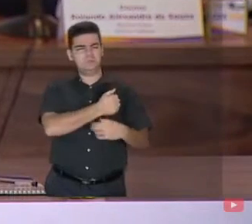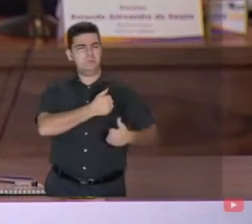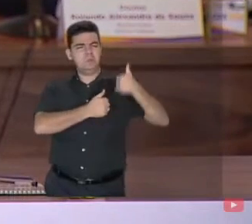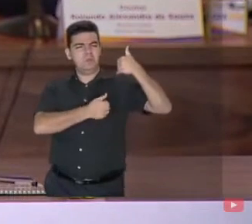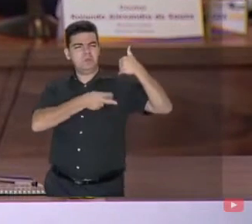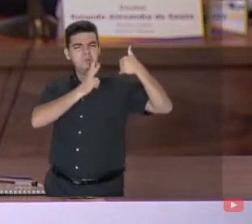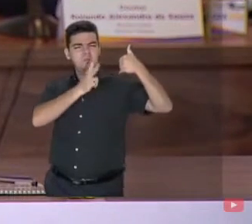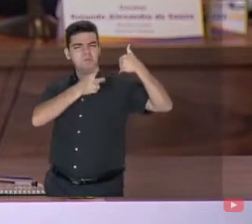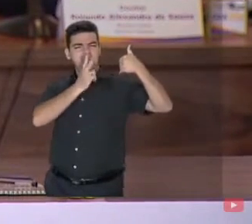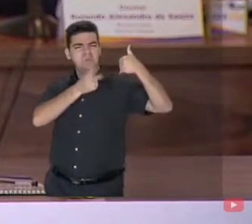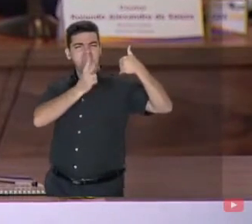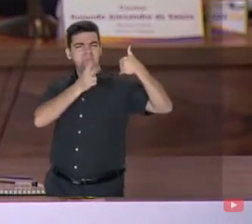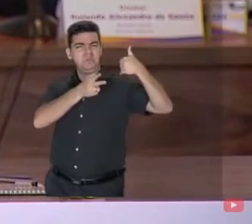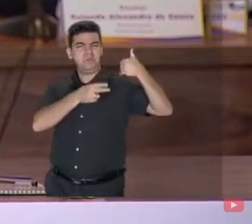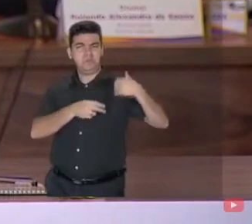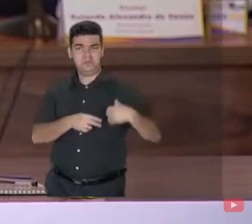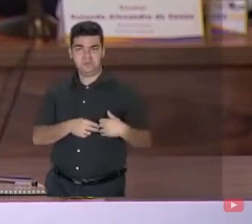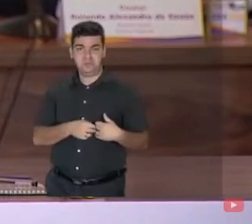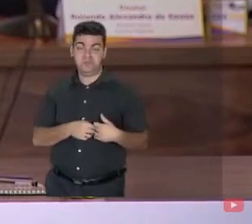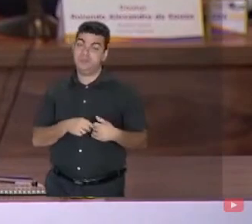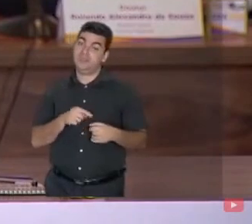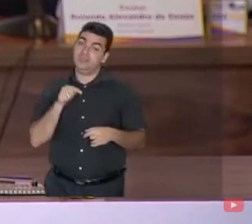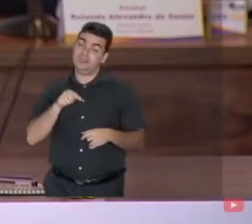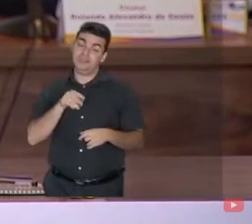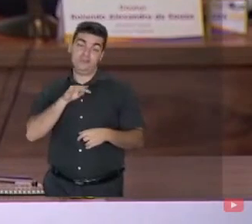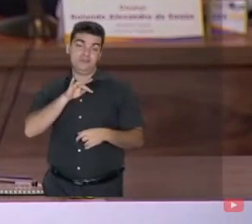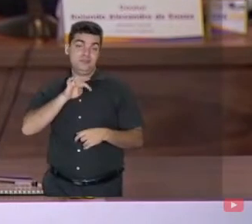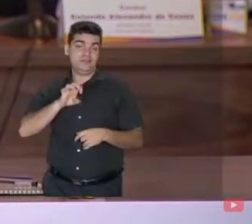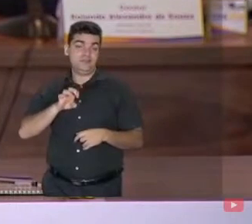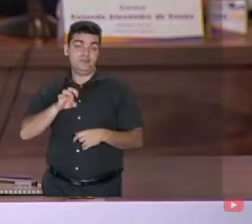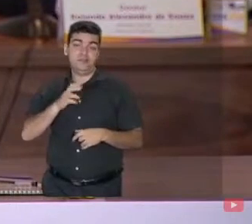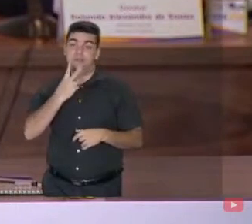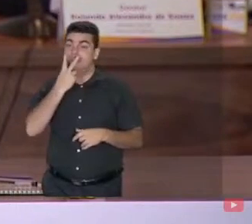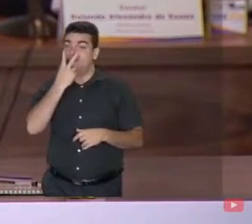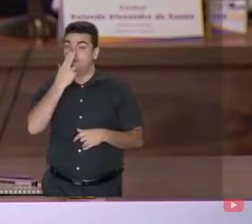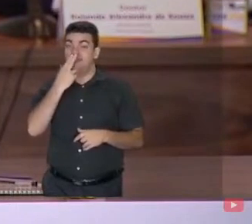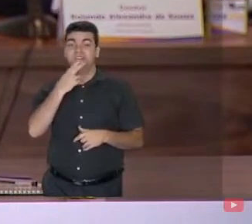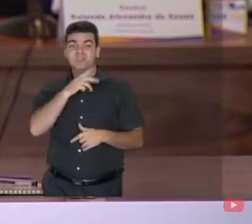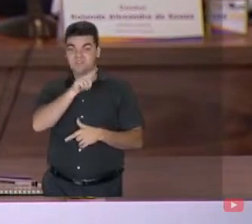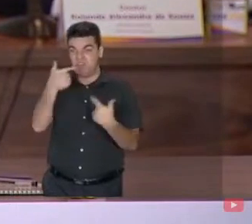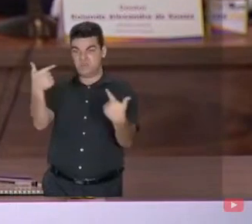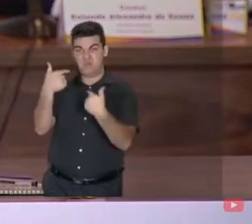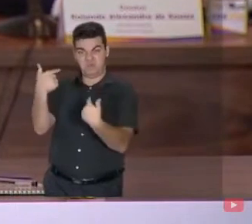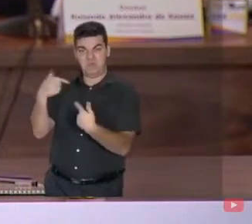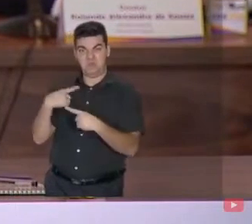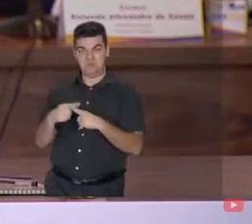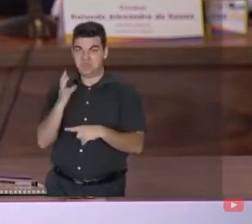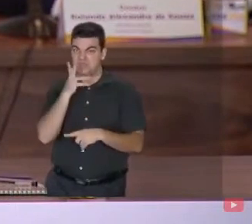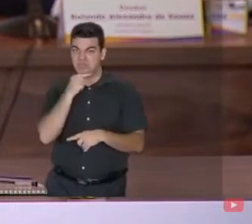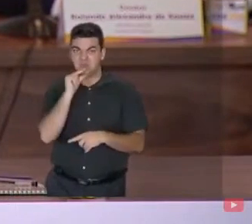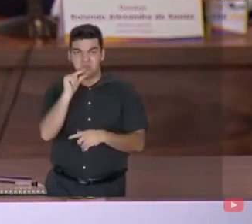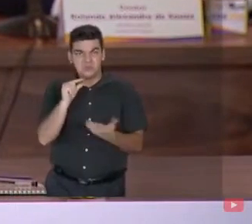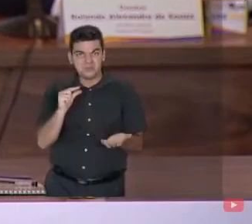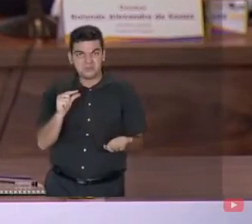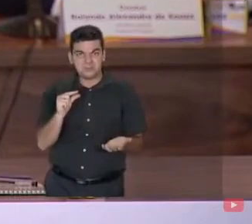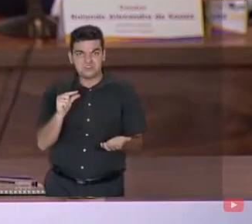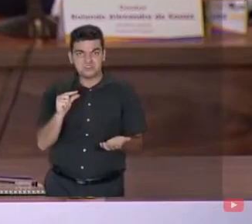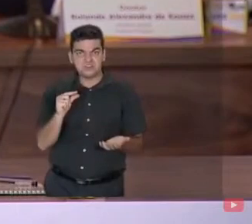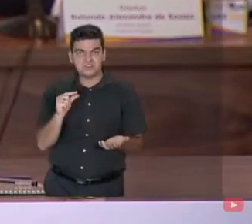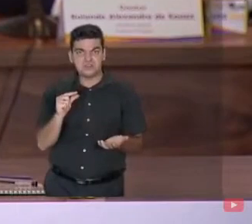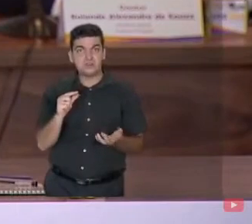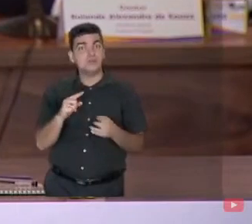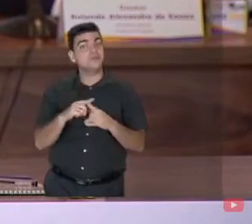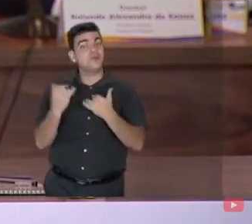maneira, digamos assim, pagando o preço de ter feito uma opção pela segurança. Este é o fato. Os